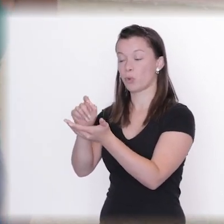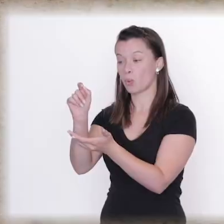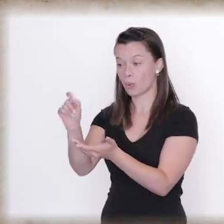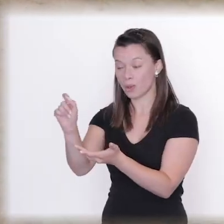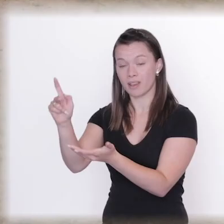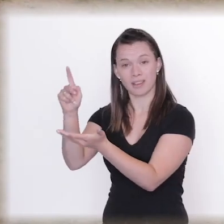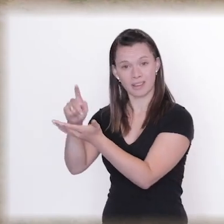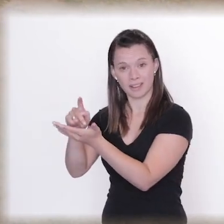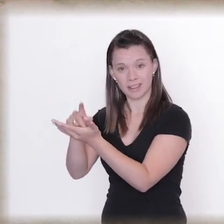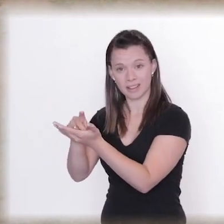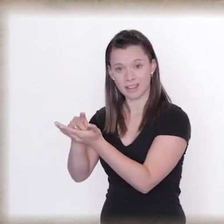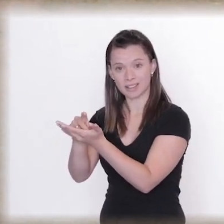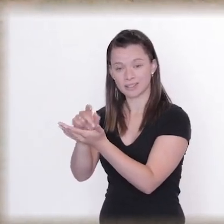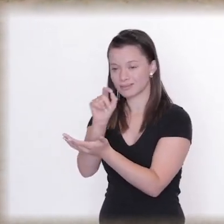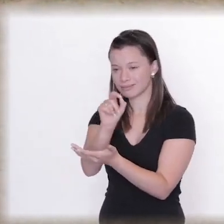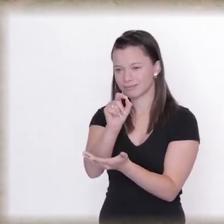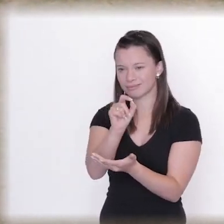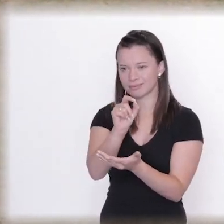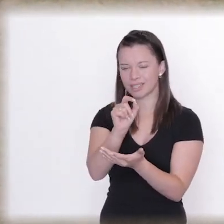das coisas. Eu acho que a pandemia,